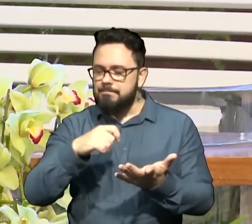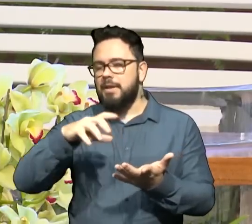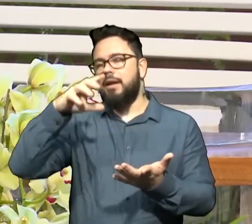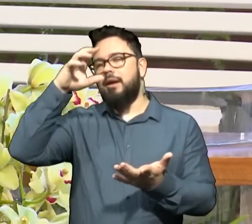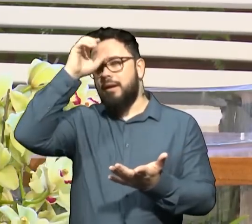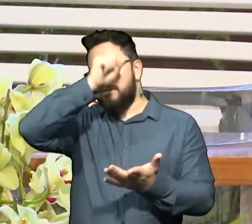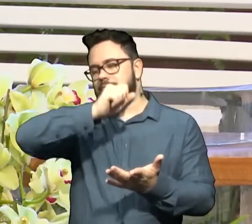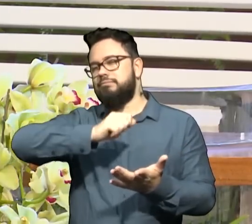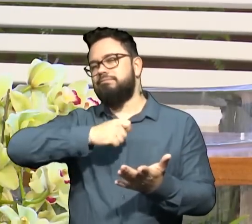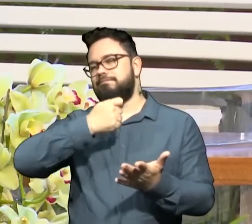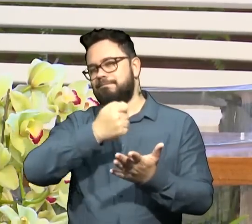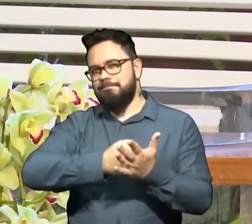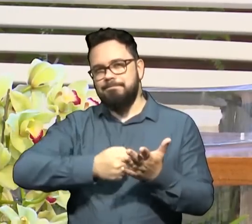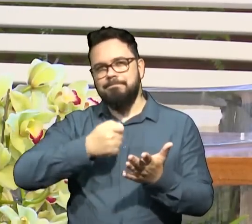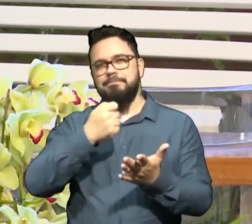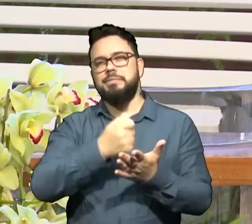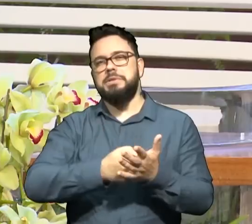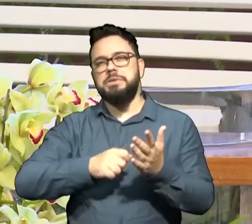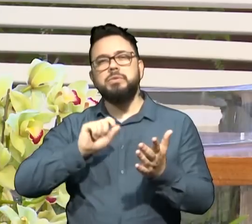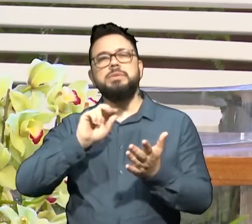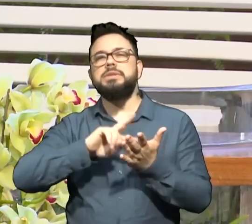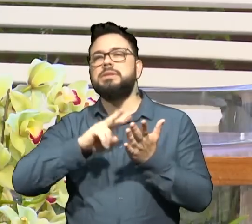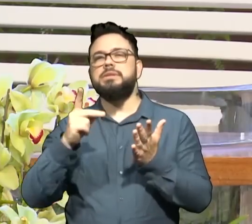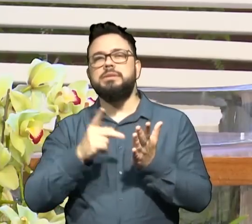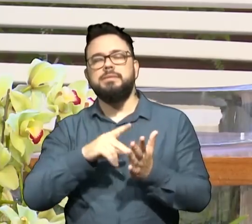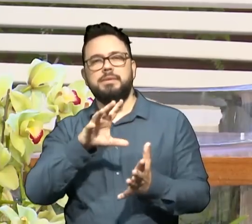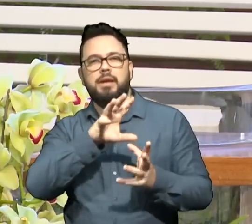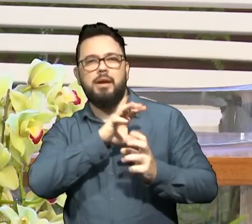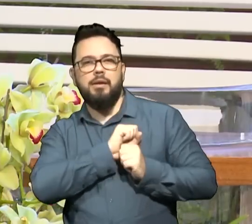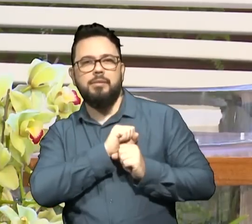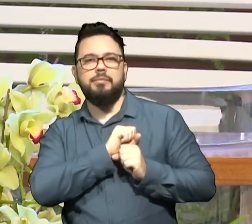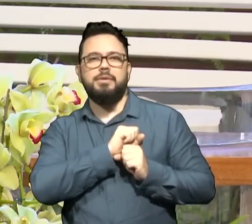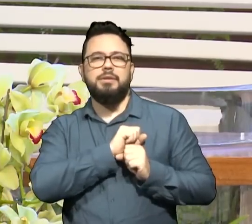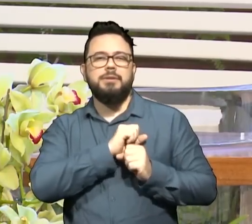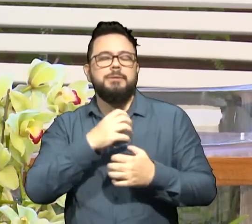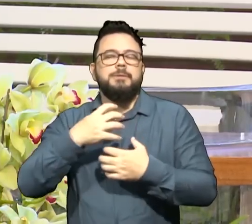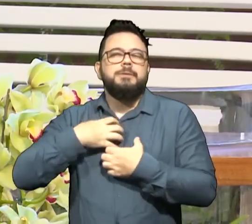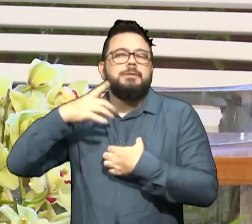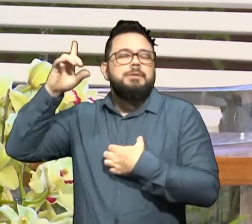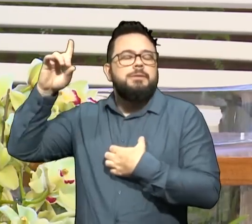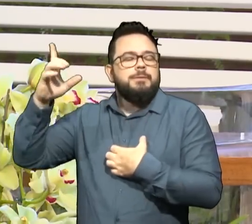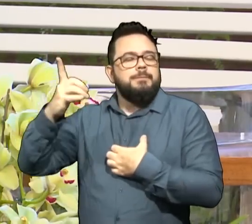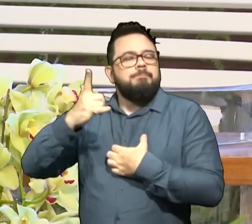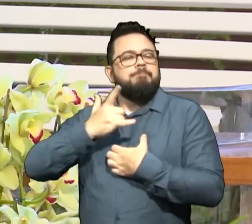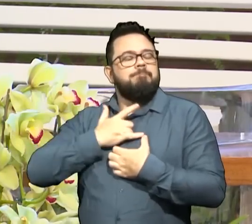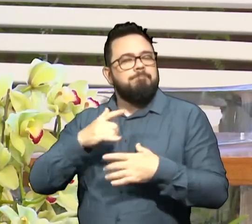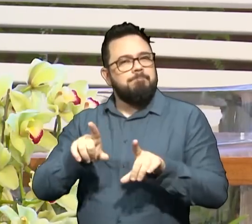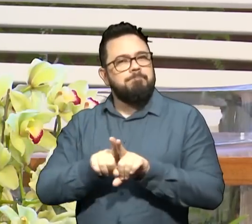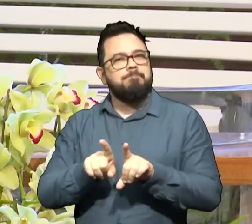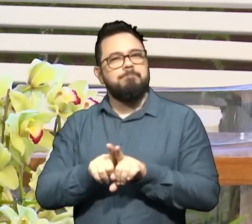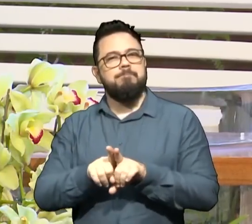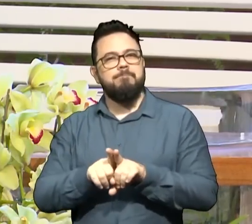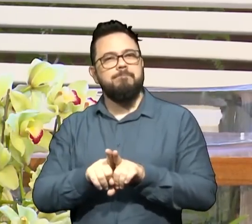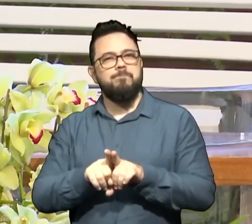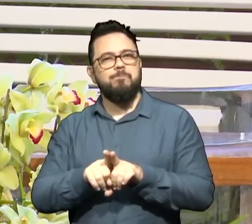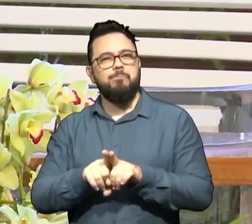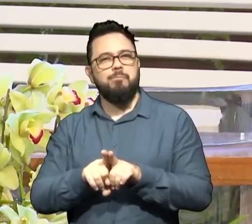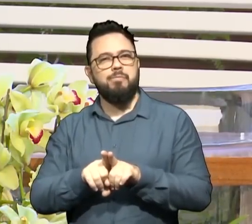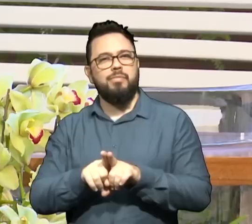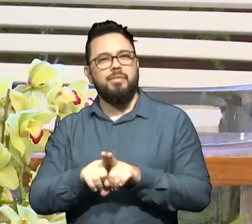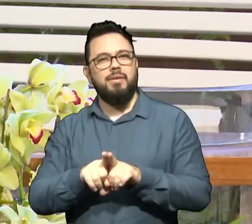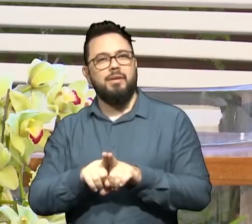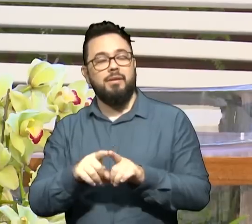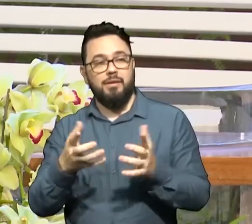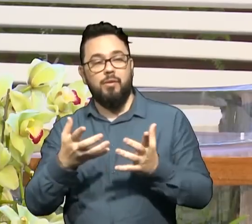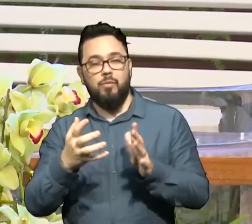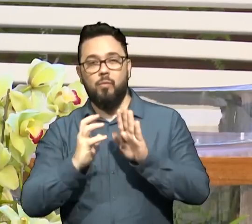marra o que é amar e se sentir amado por Deus e nesse momento eu quero que o aros